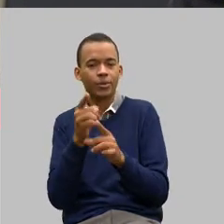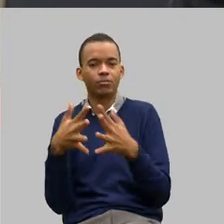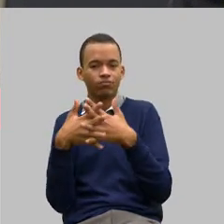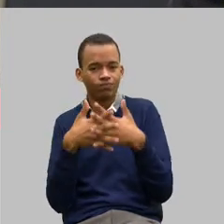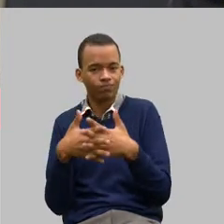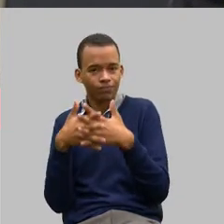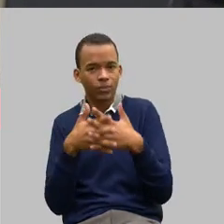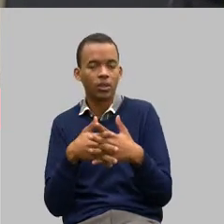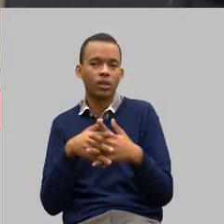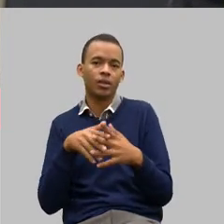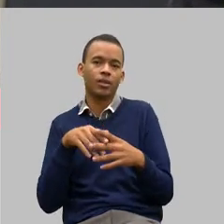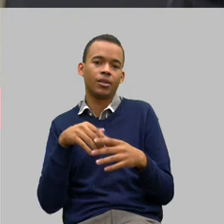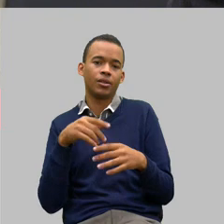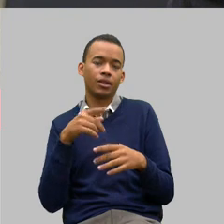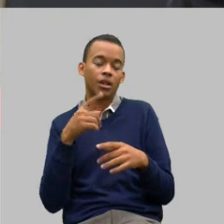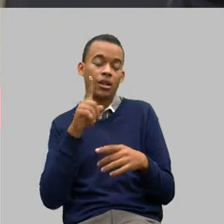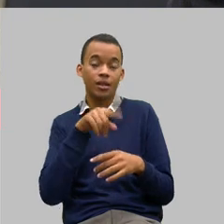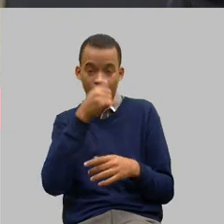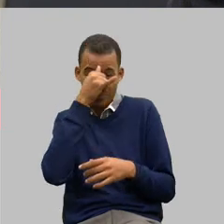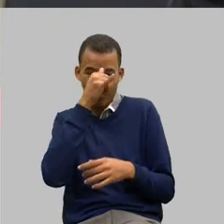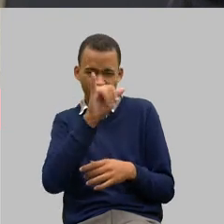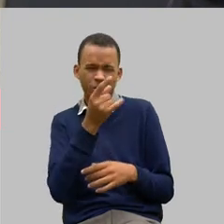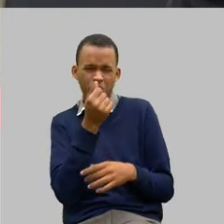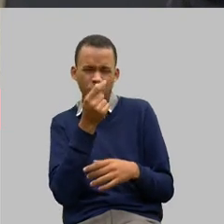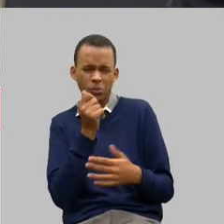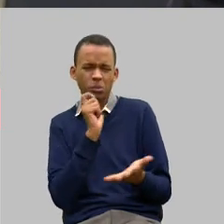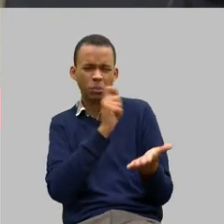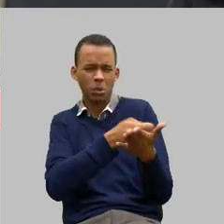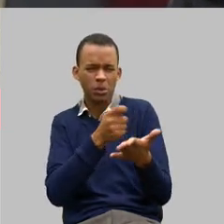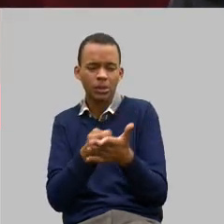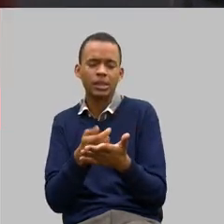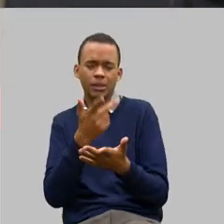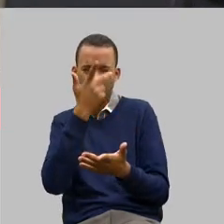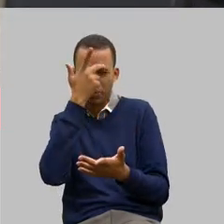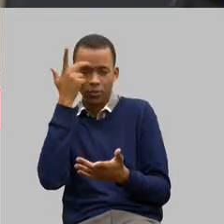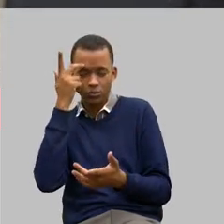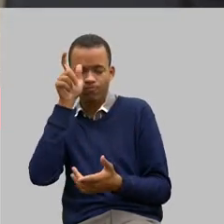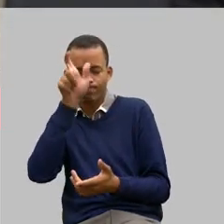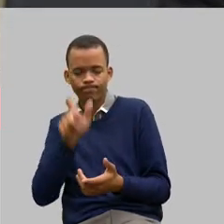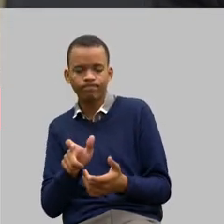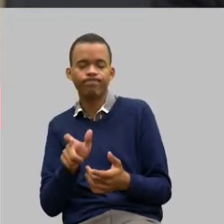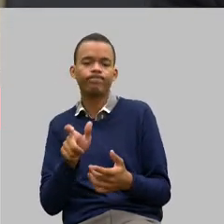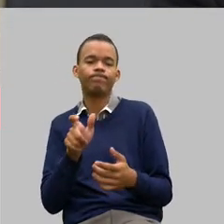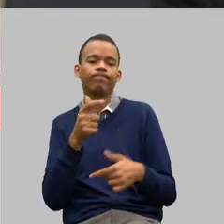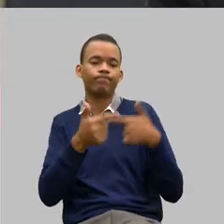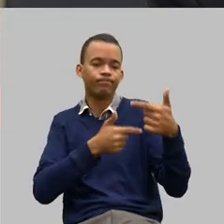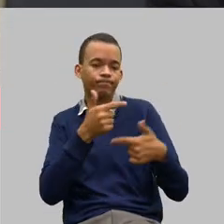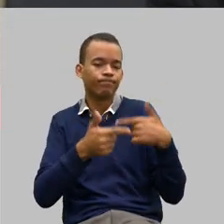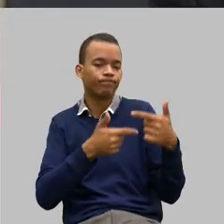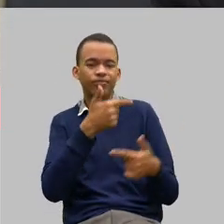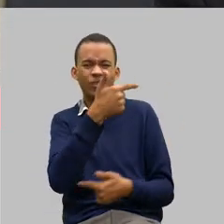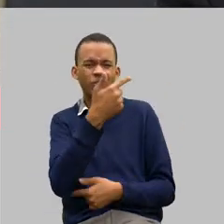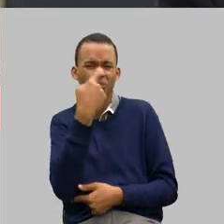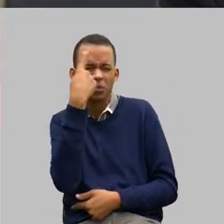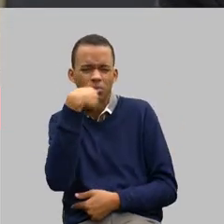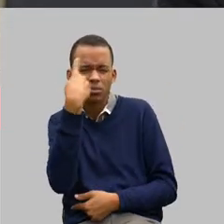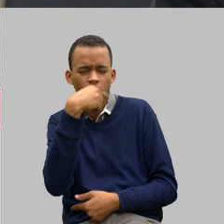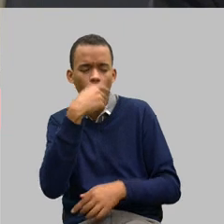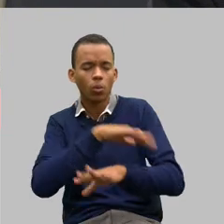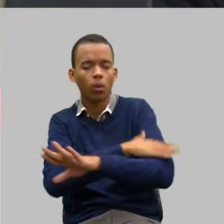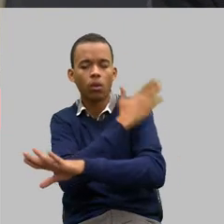lá né a a a balança o operador tem que ter o operador 24 horas não passou pesou né E